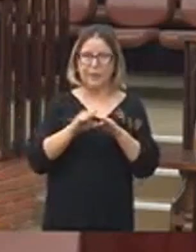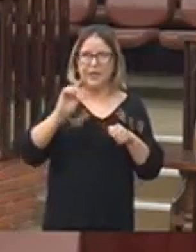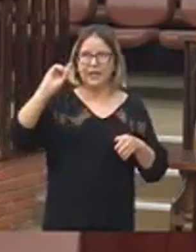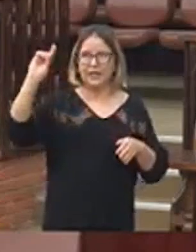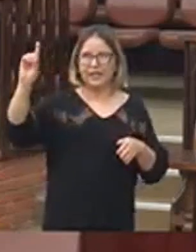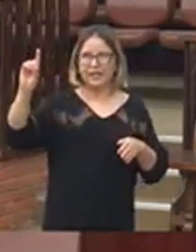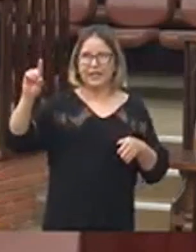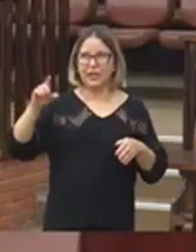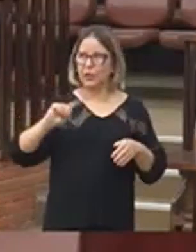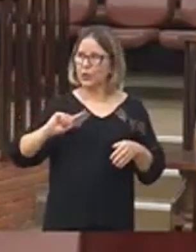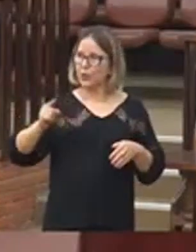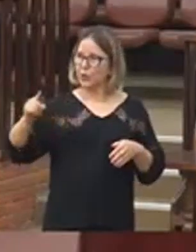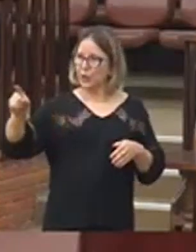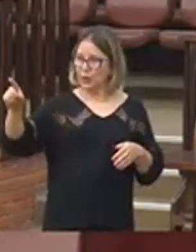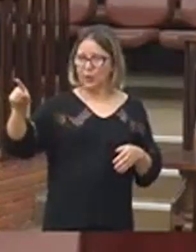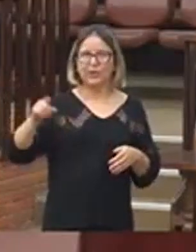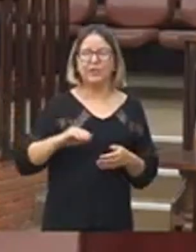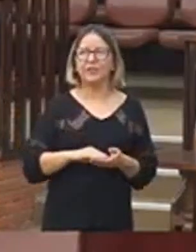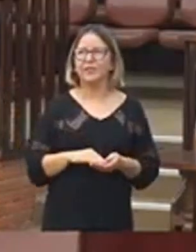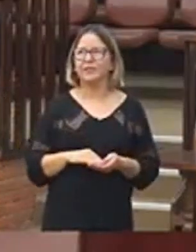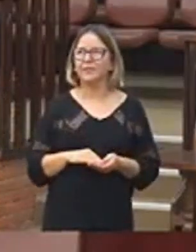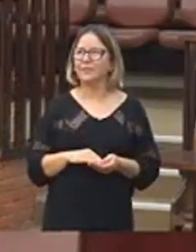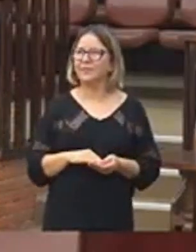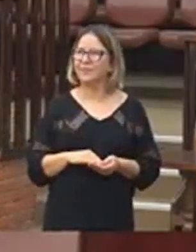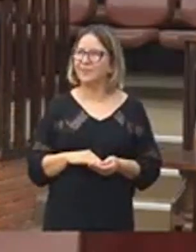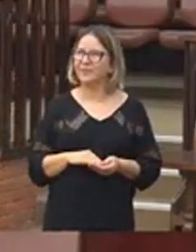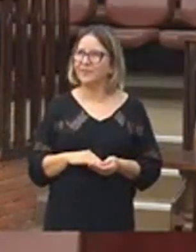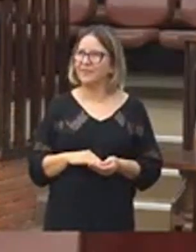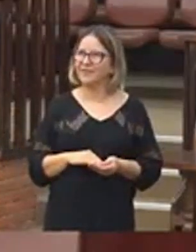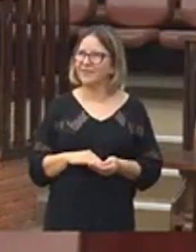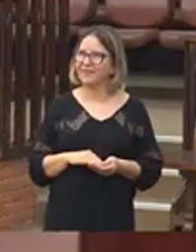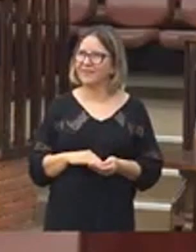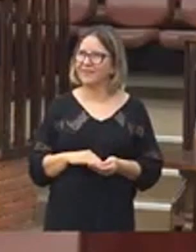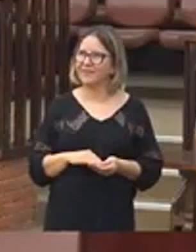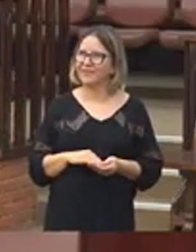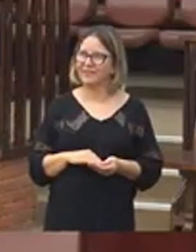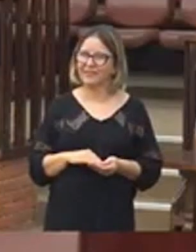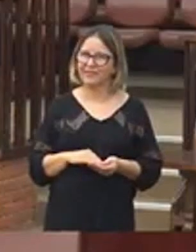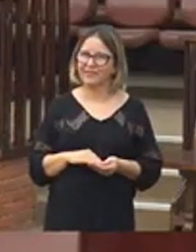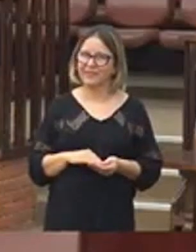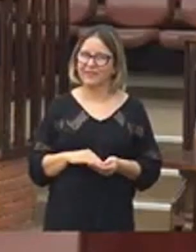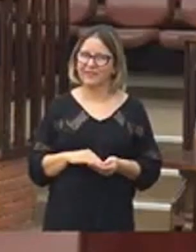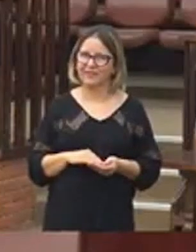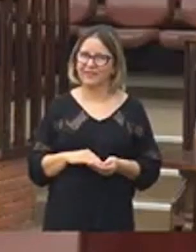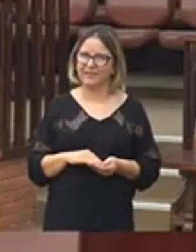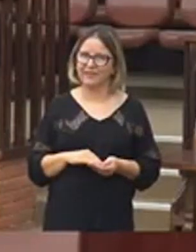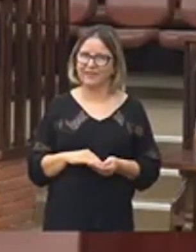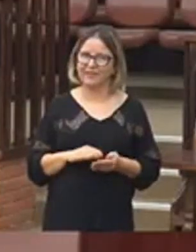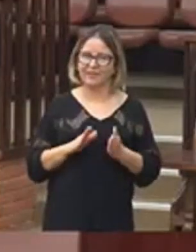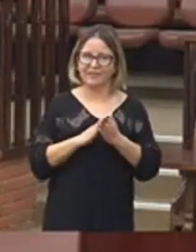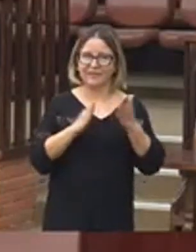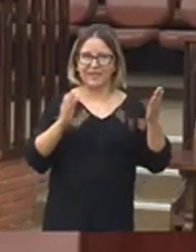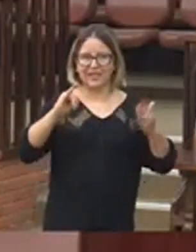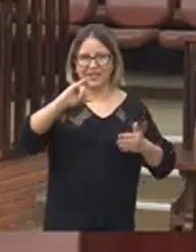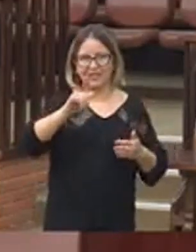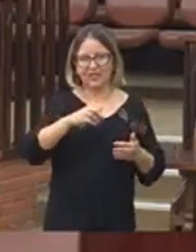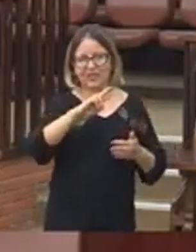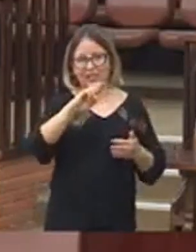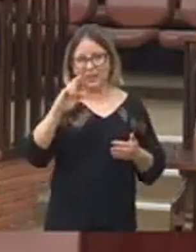lugares. 23, 23. Jeremias 23, 23.